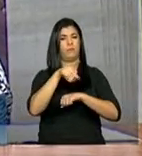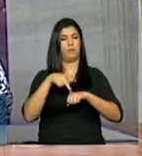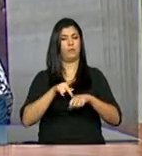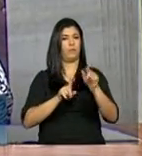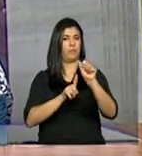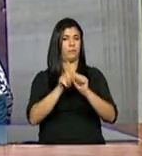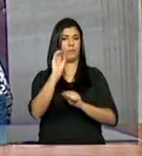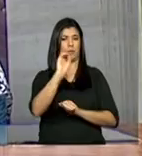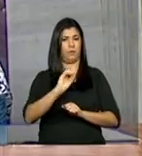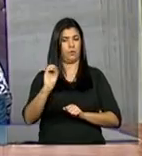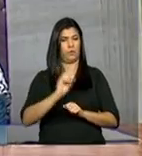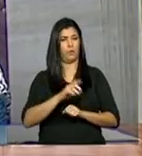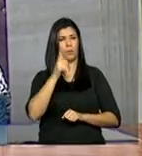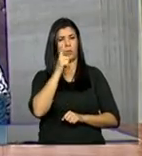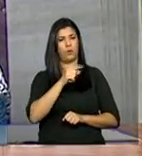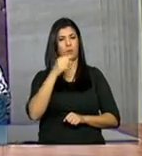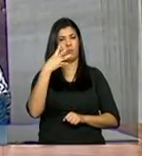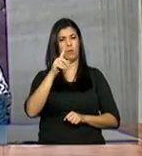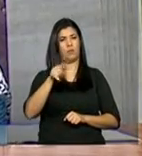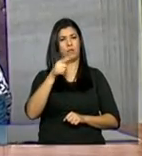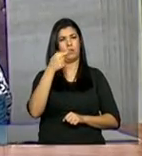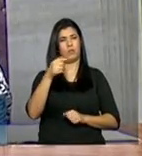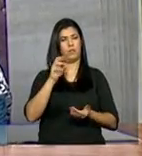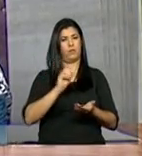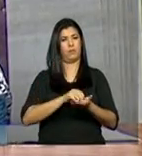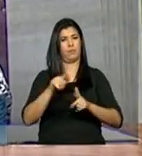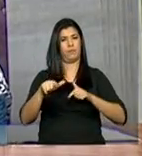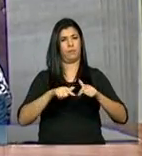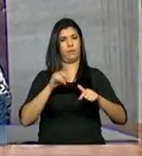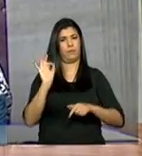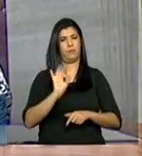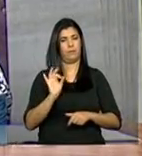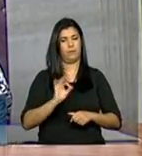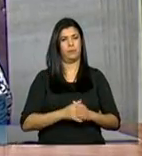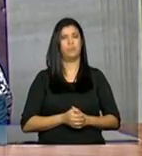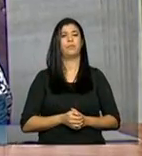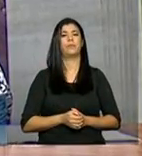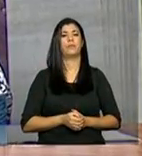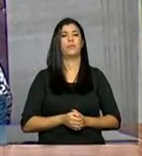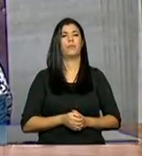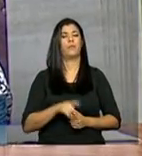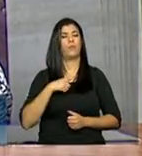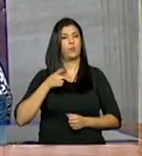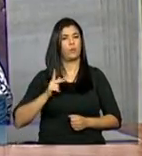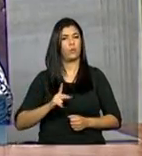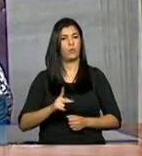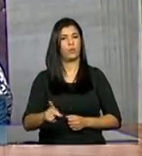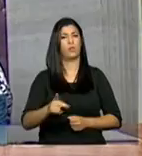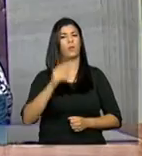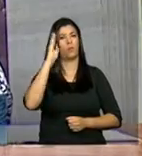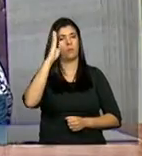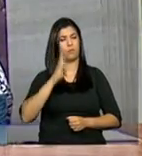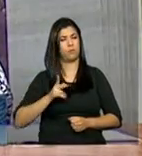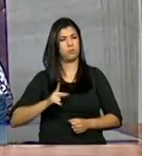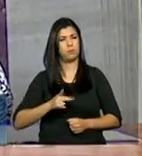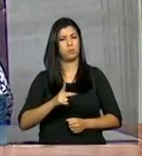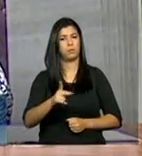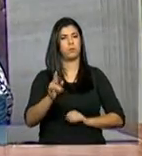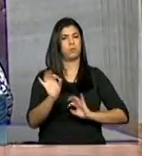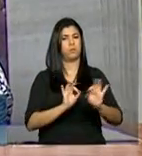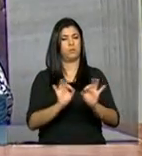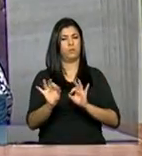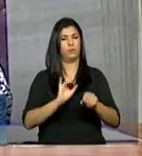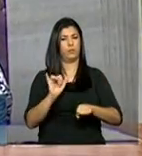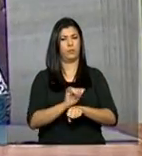outubro, 4,7%. Pela primeira vez em décadas, o país mantém um plano estratégico